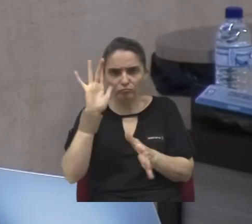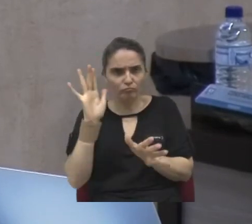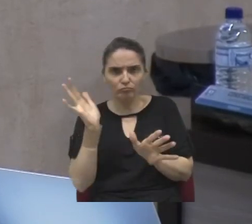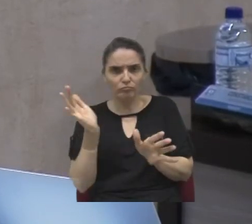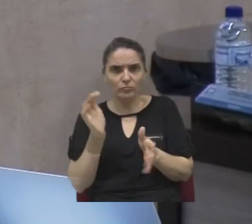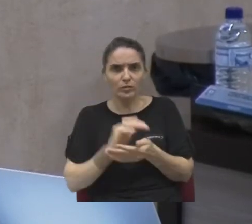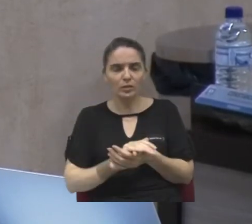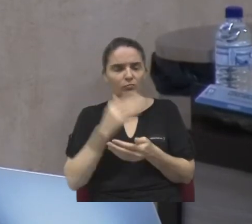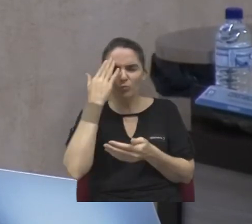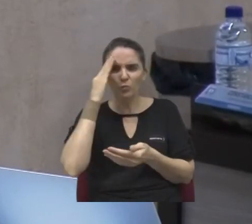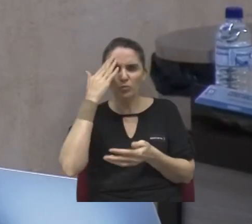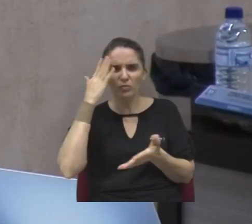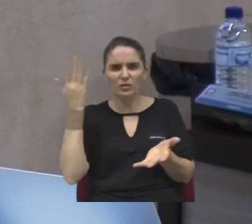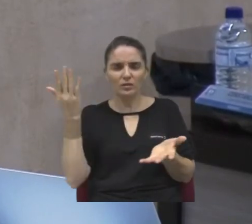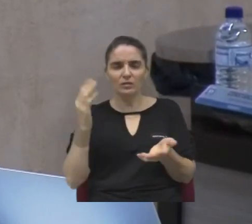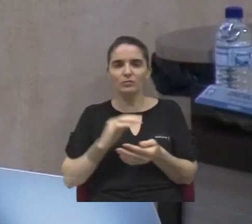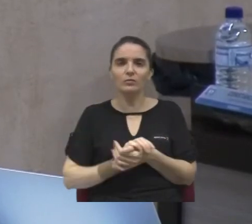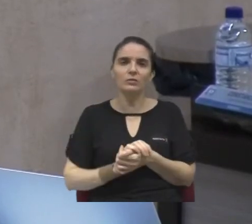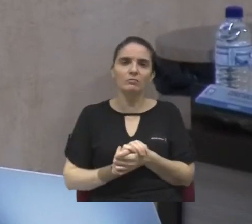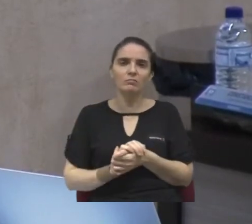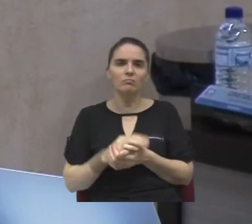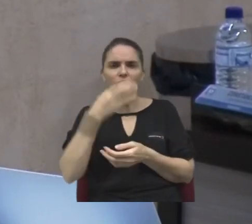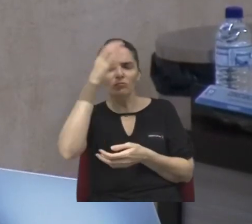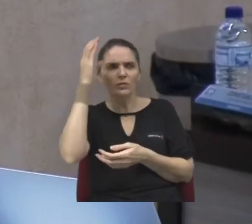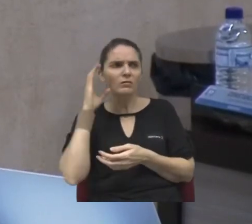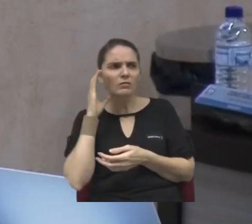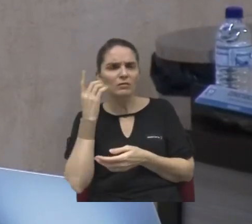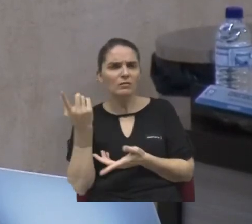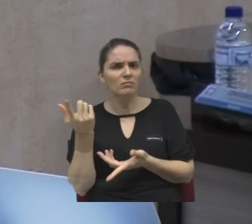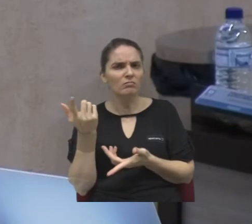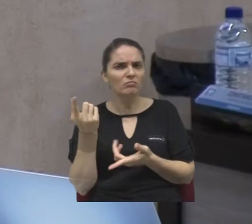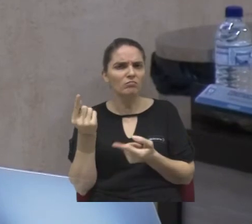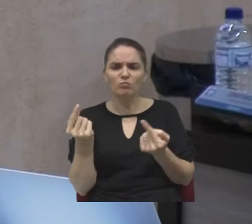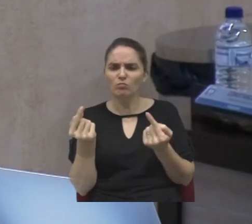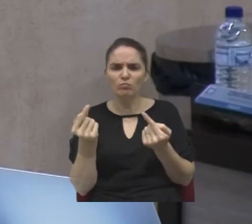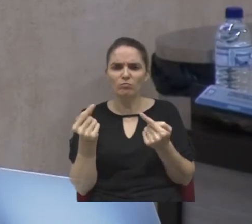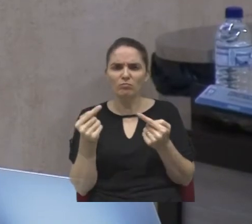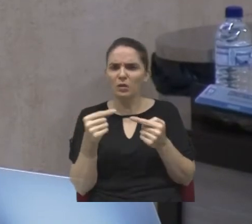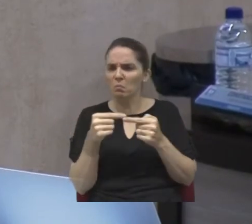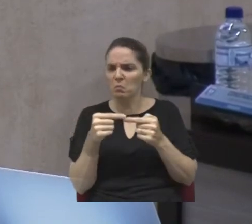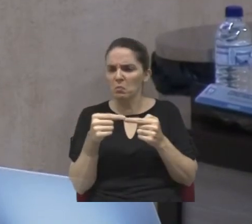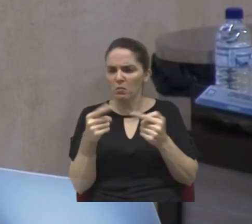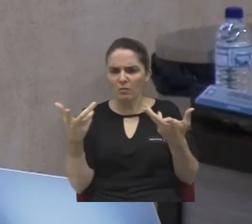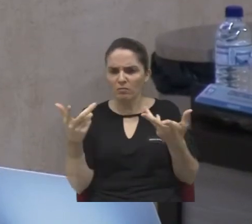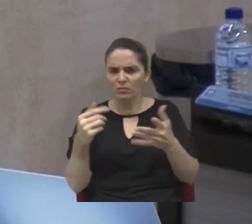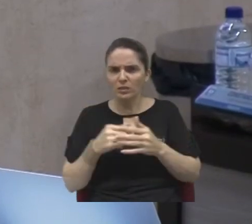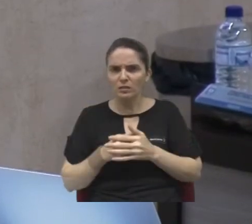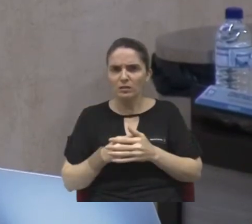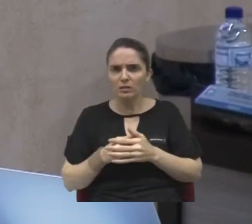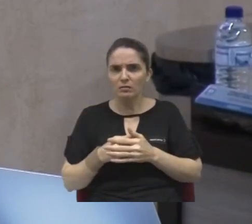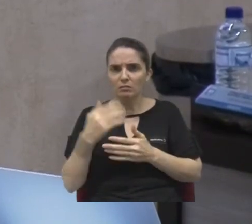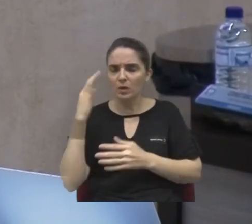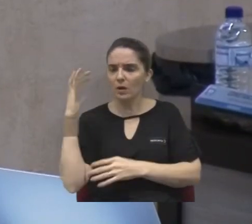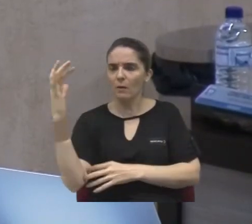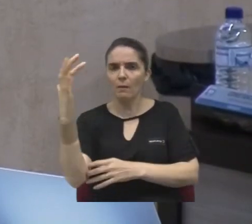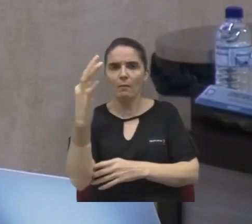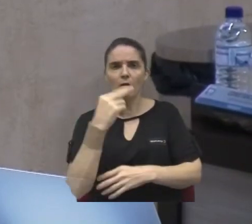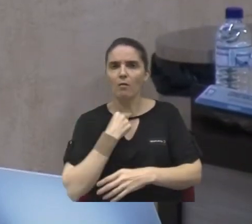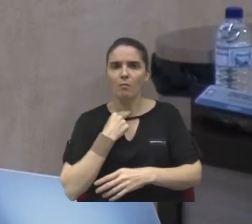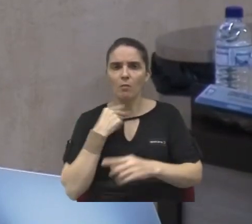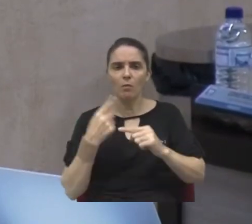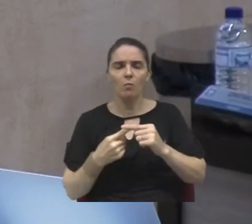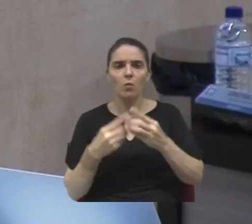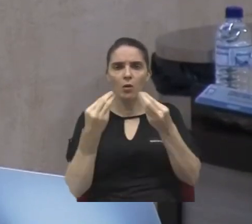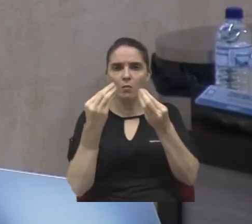alimentos armazenados. Eu falei, ué, tem alguma incoerência. Não pode abrir o parque porque pode oferecer risco. Isso